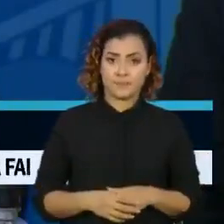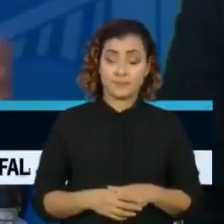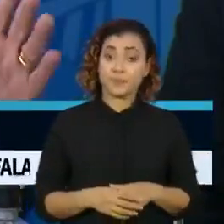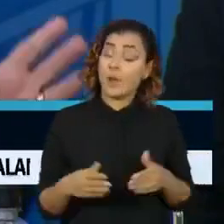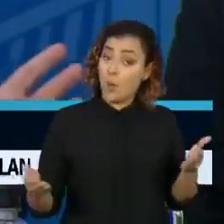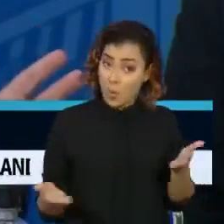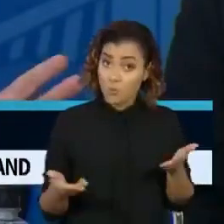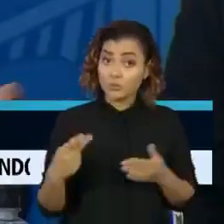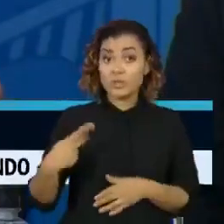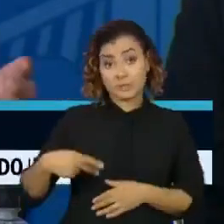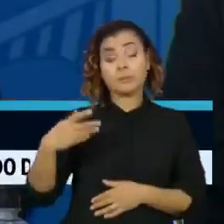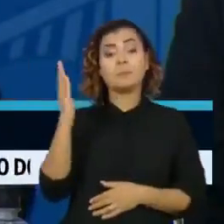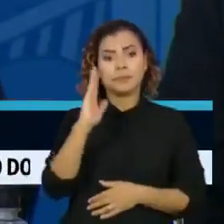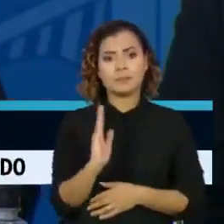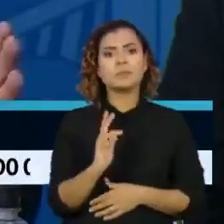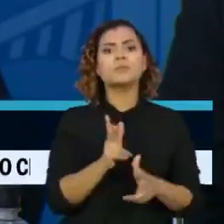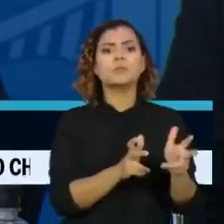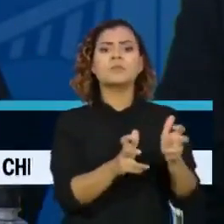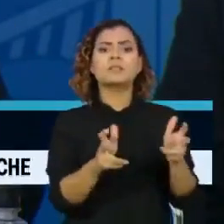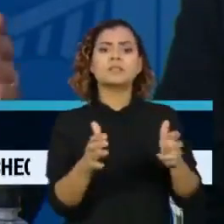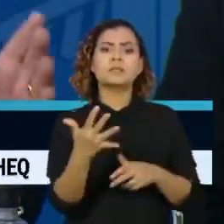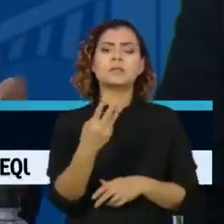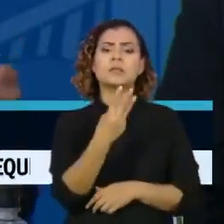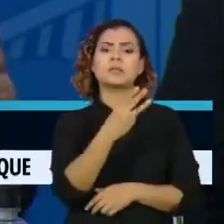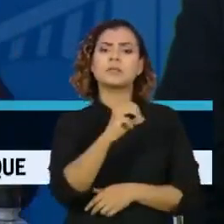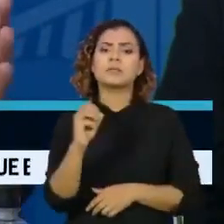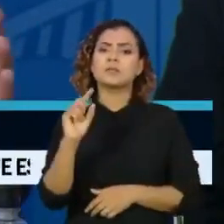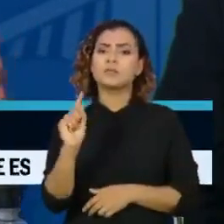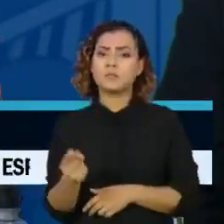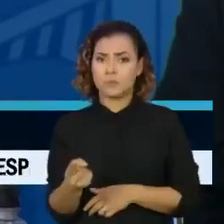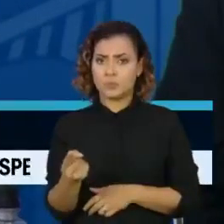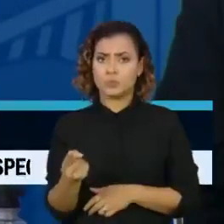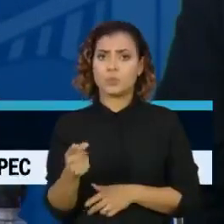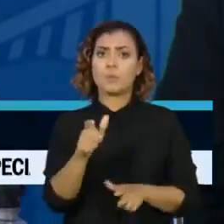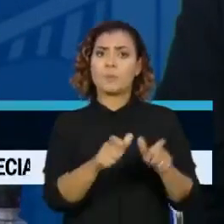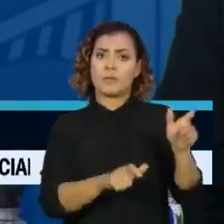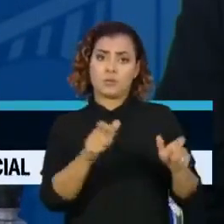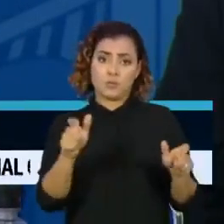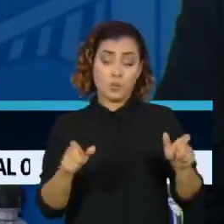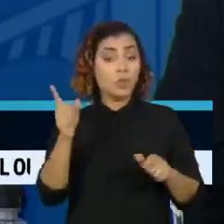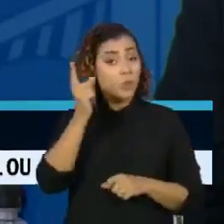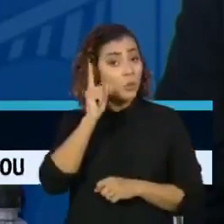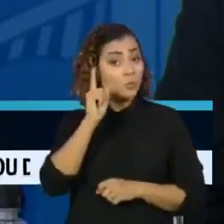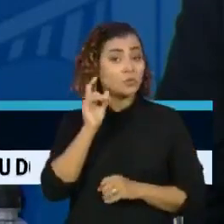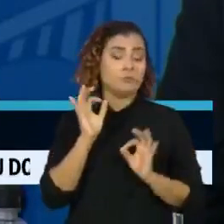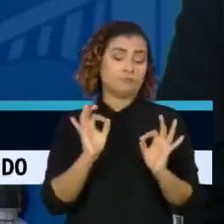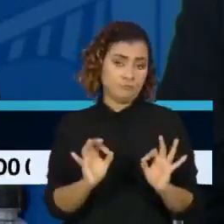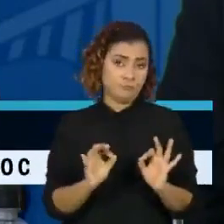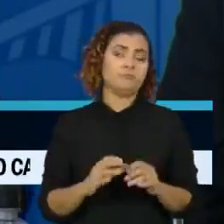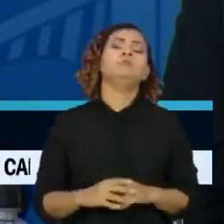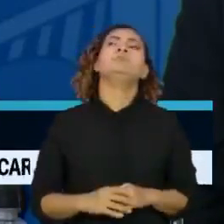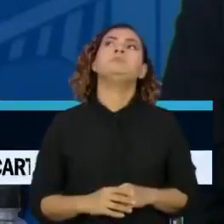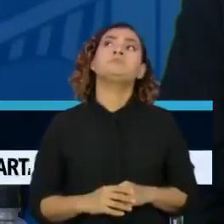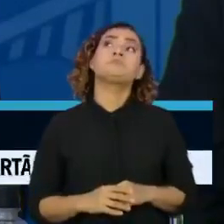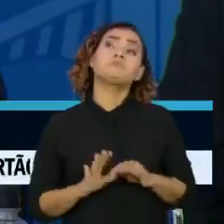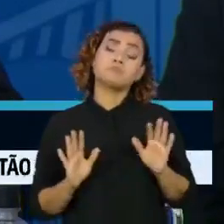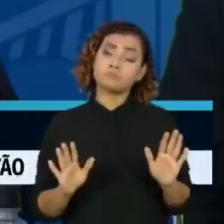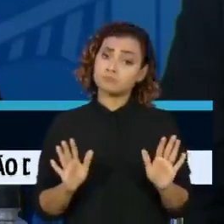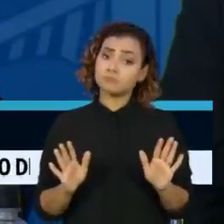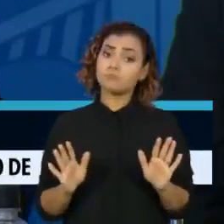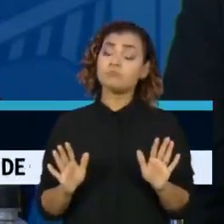Atualmente, nós vacinamos 300 mil indivíduos todos os dias. E